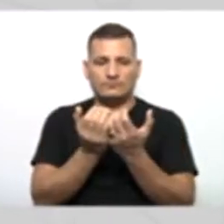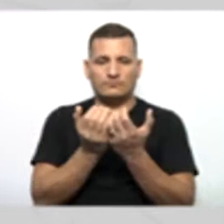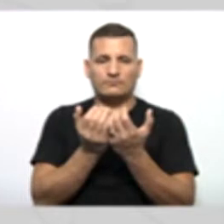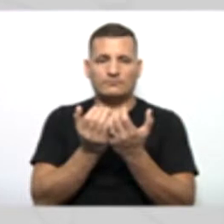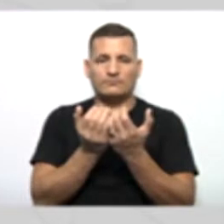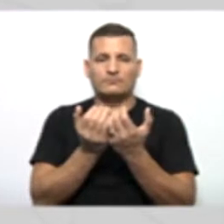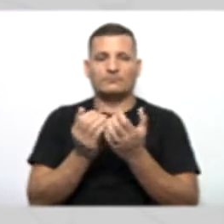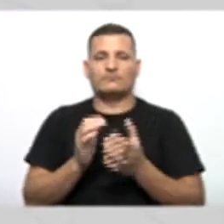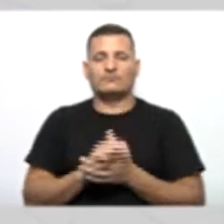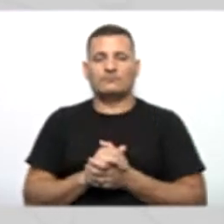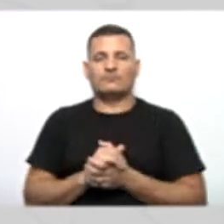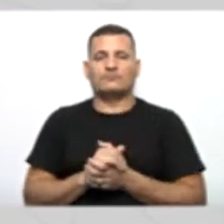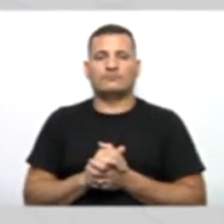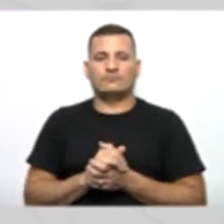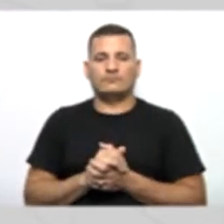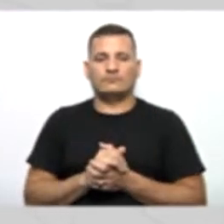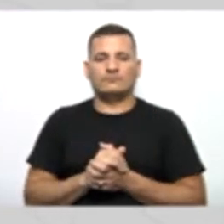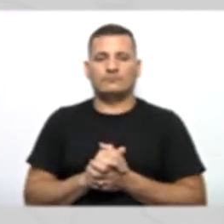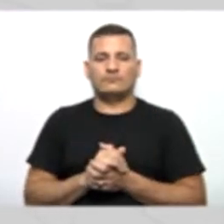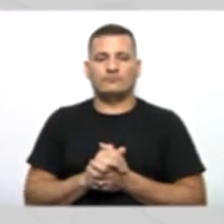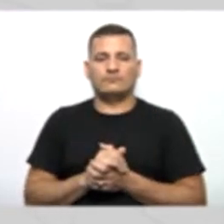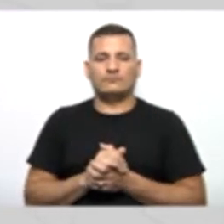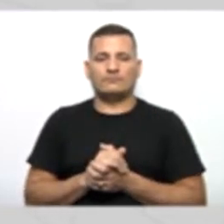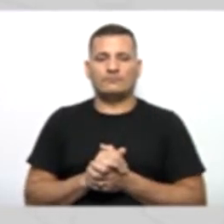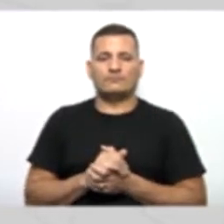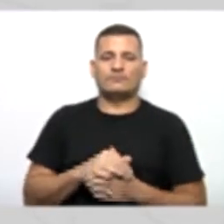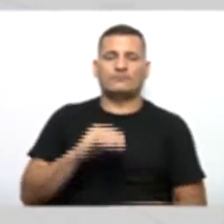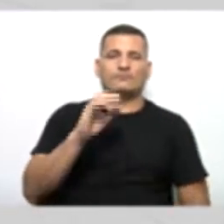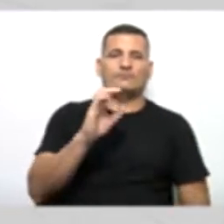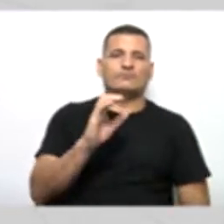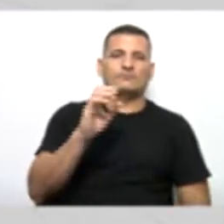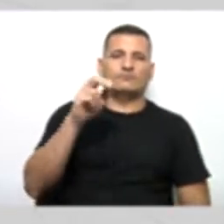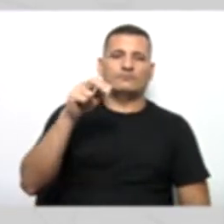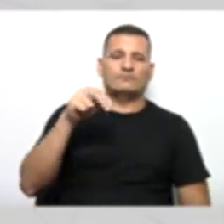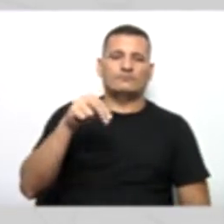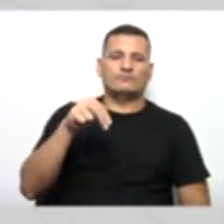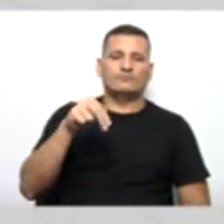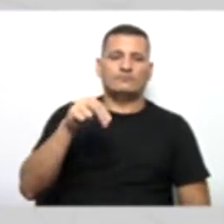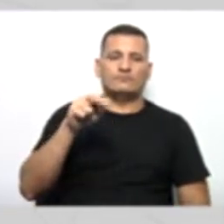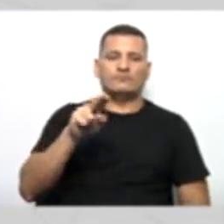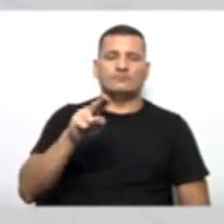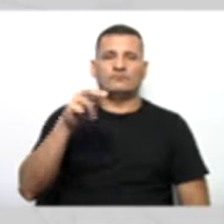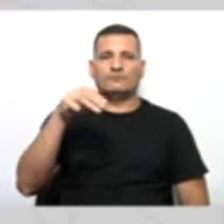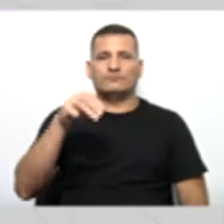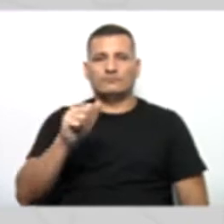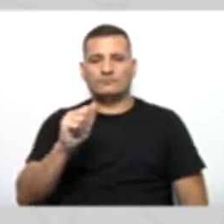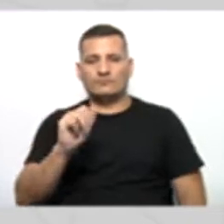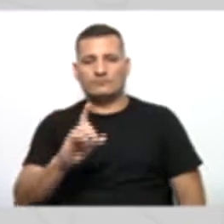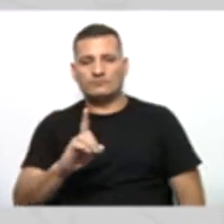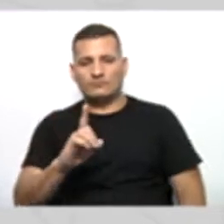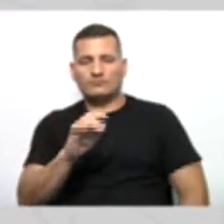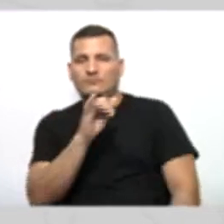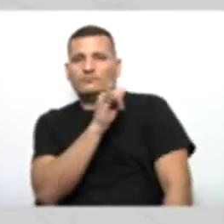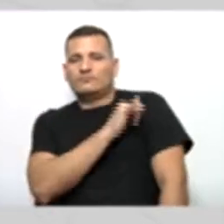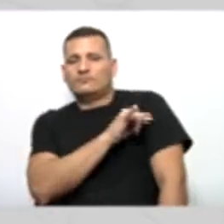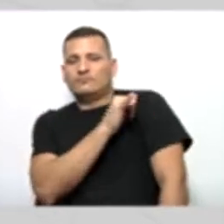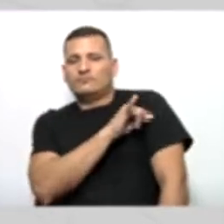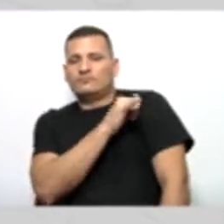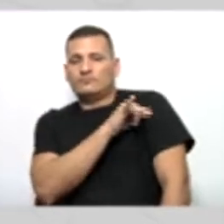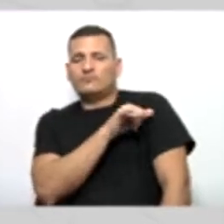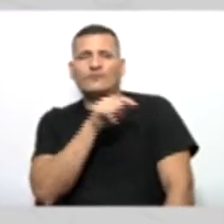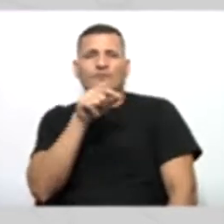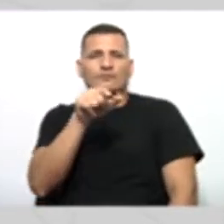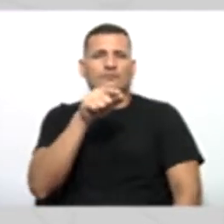sobre o Meio Ambiente e Desenvolvimento, CNUMAD, no Rio de Janeiro. Um dos principais resultados dessa